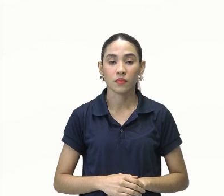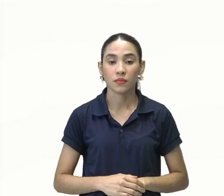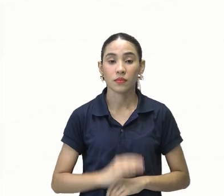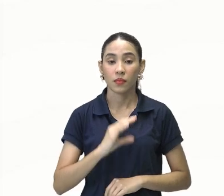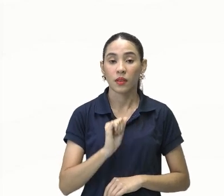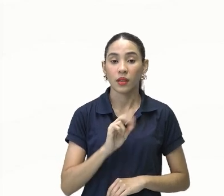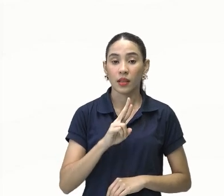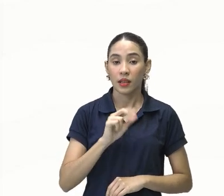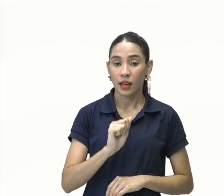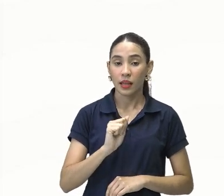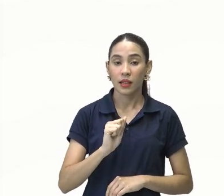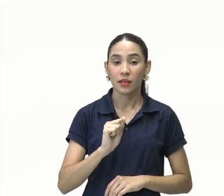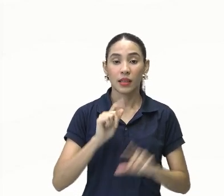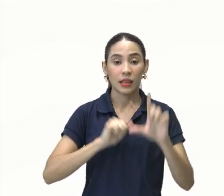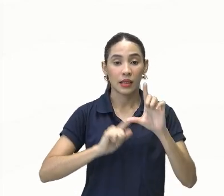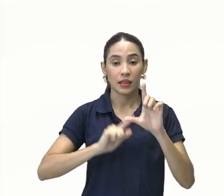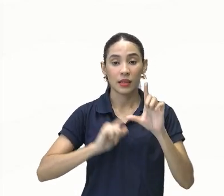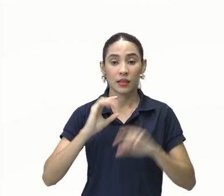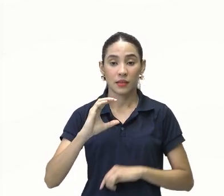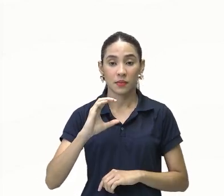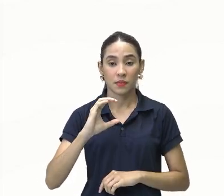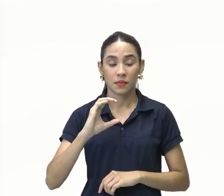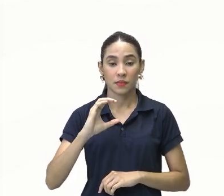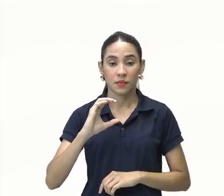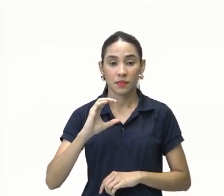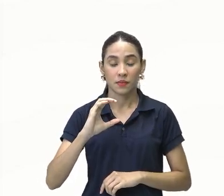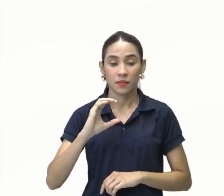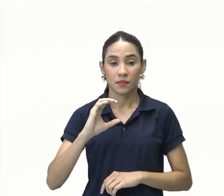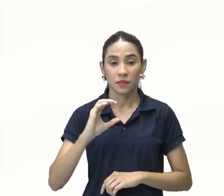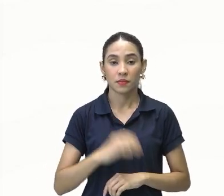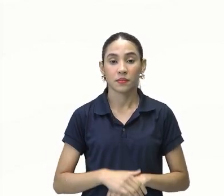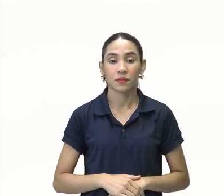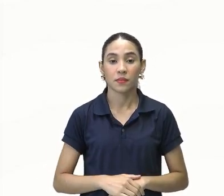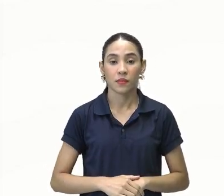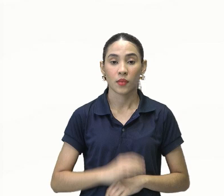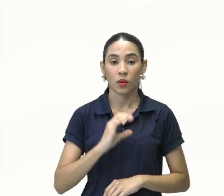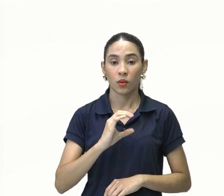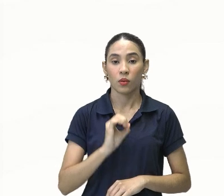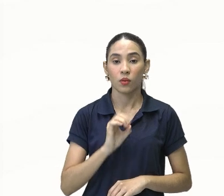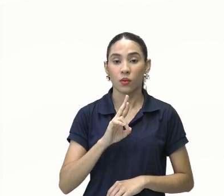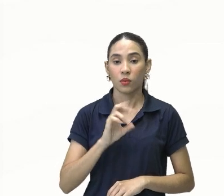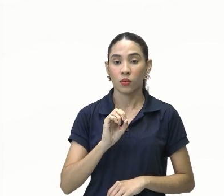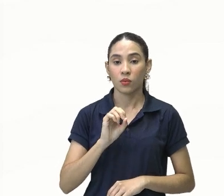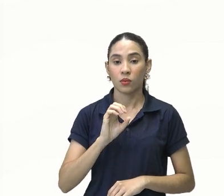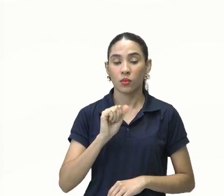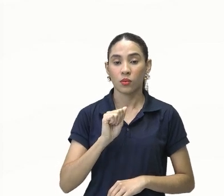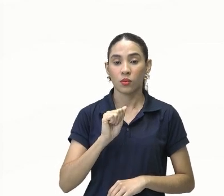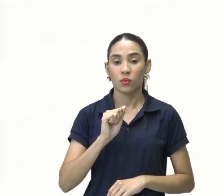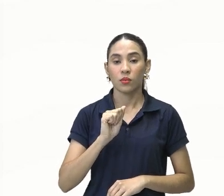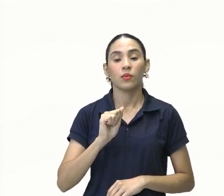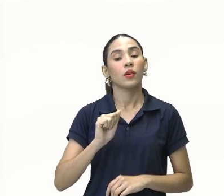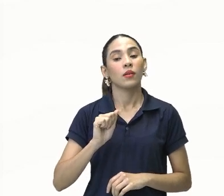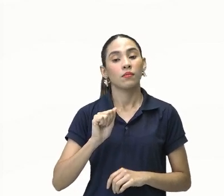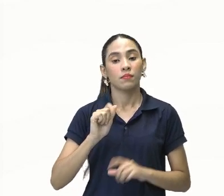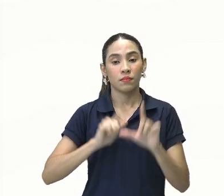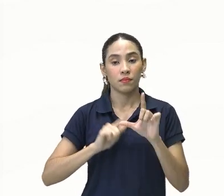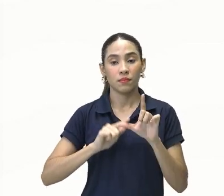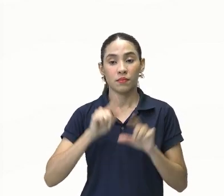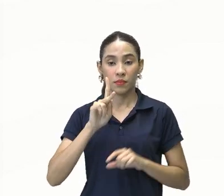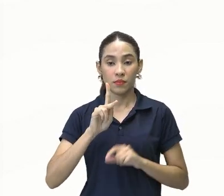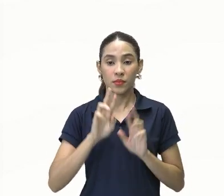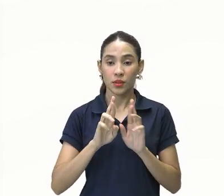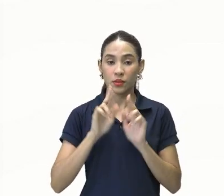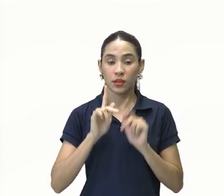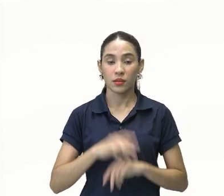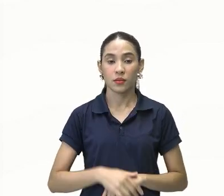que o cara, a gente vai simbolizar ele aqui com o C e coroa com o K para deixar